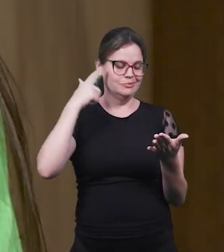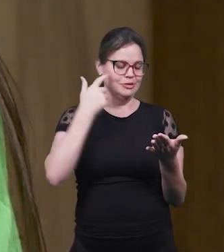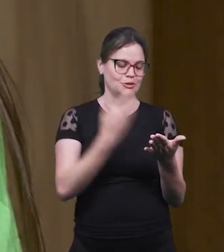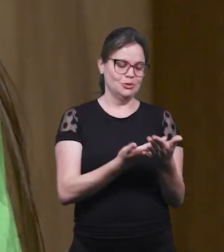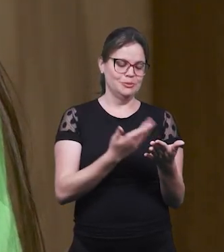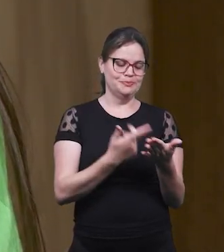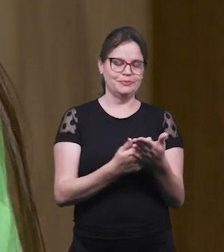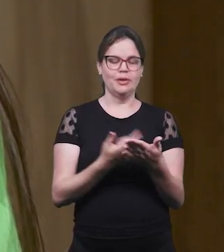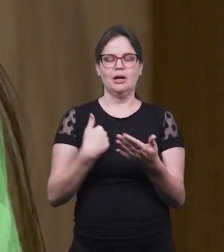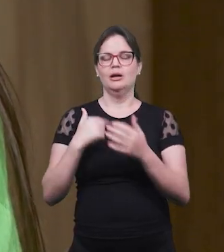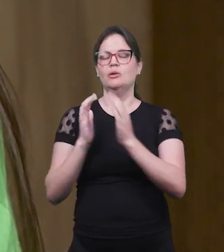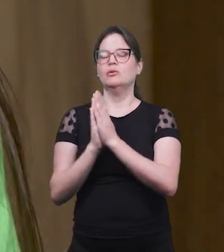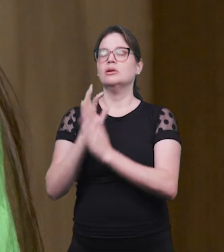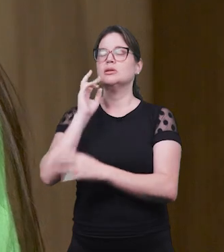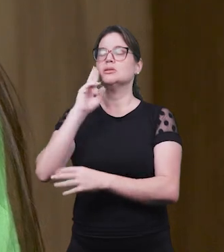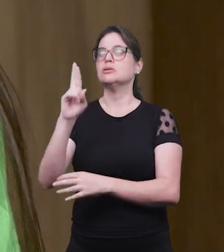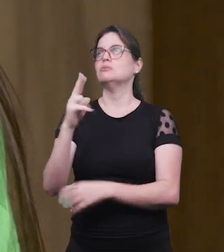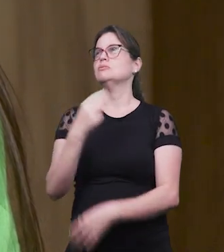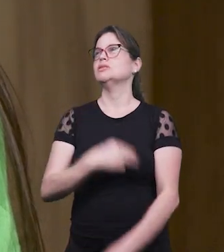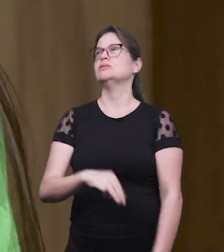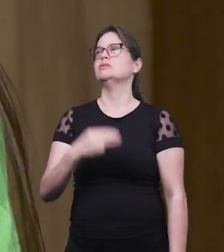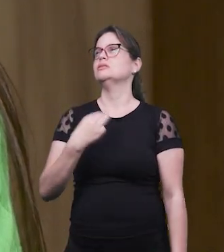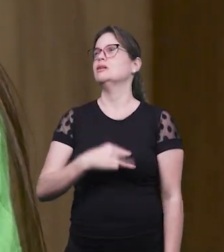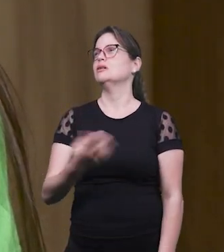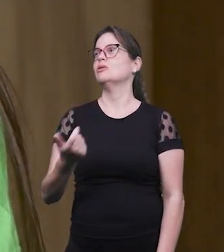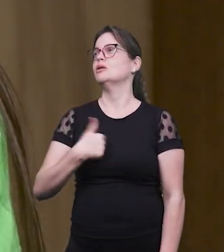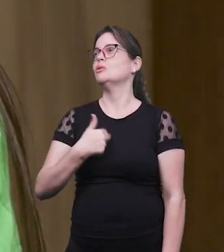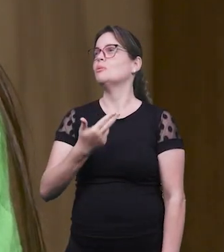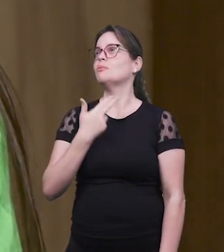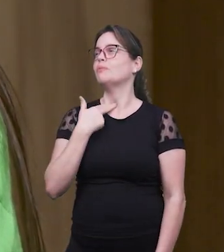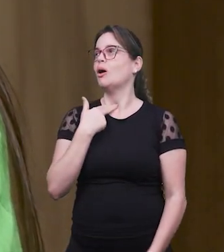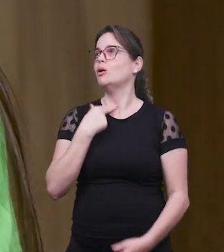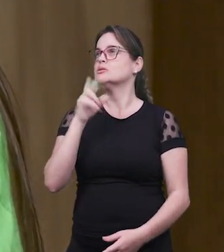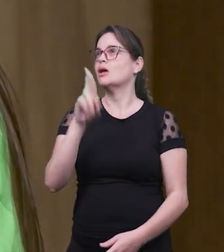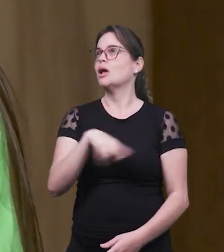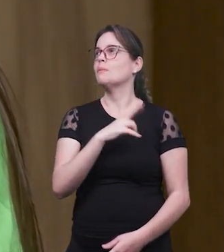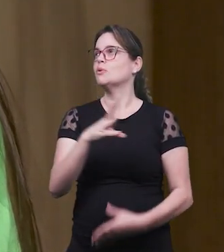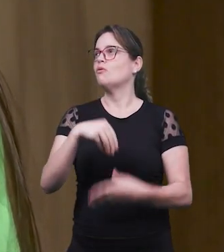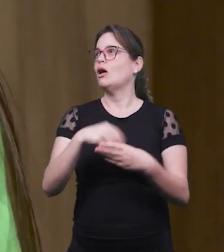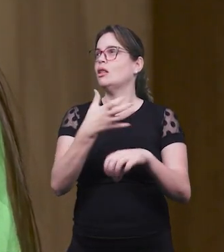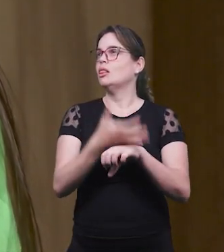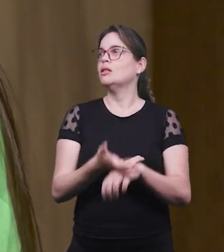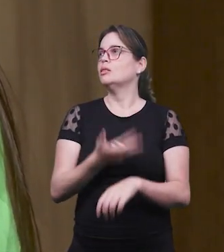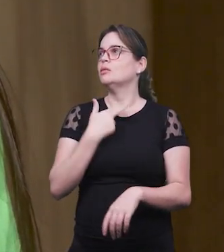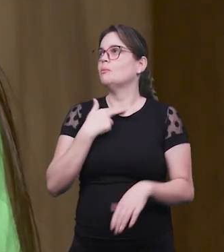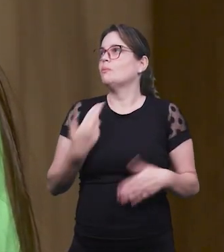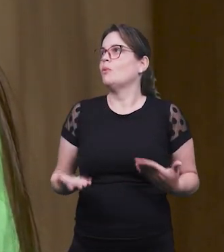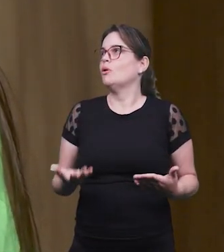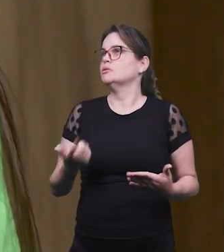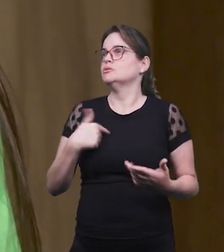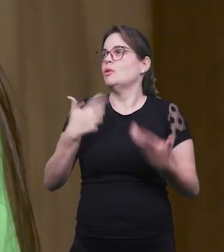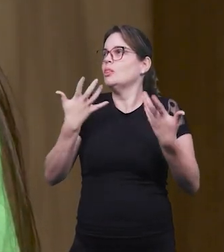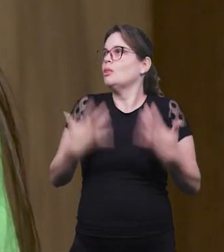Aí eu orei ao Senhor, falei assim, eu tenho misericórdia, eu não posso perder essa disciplina, eu não quero